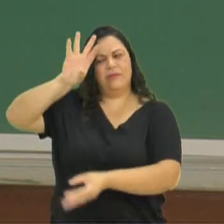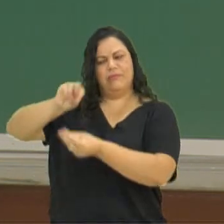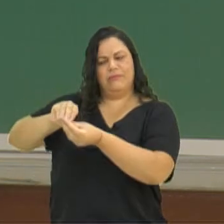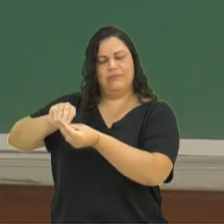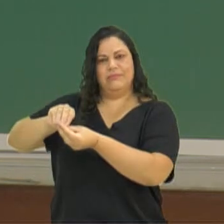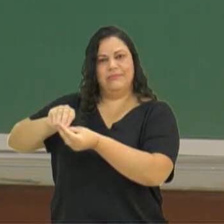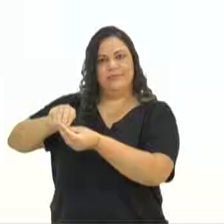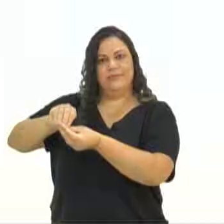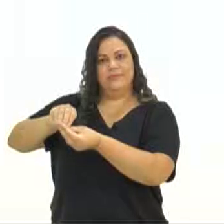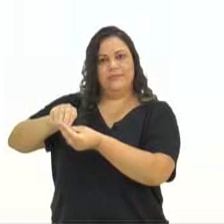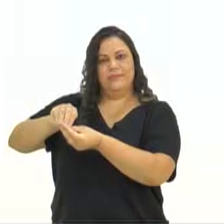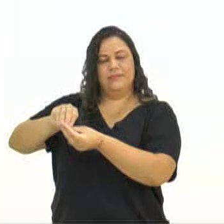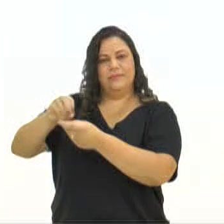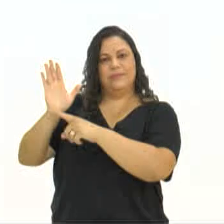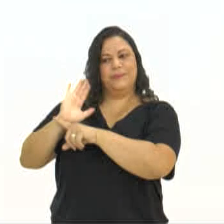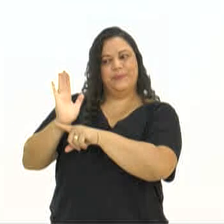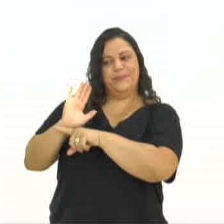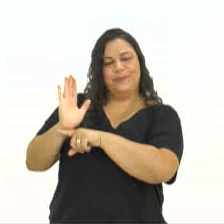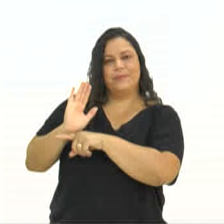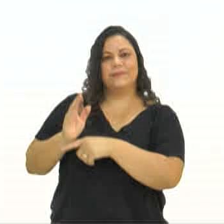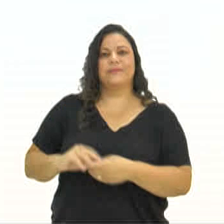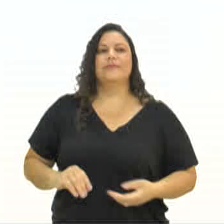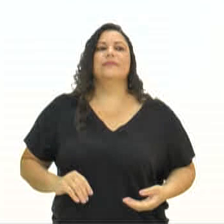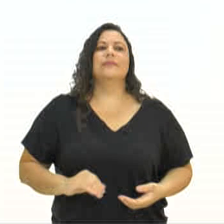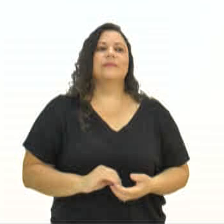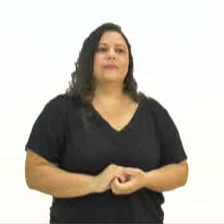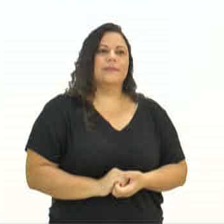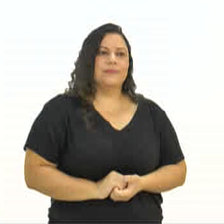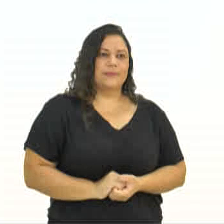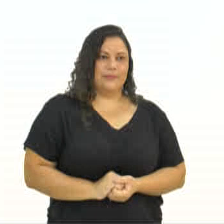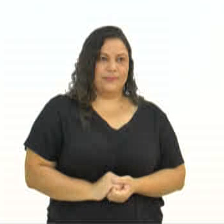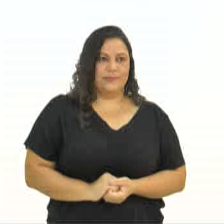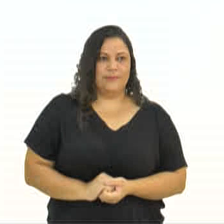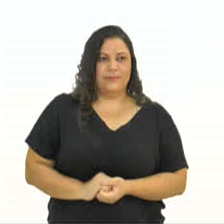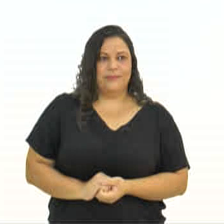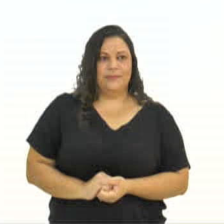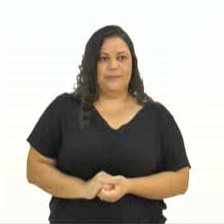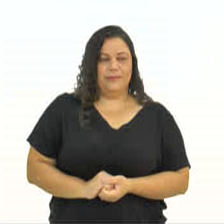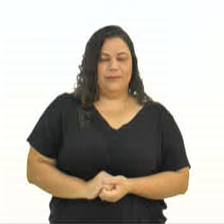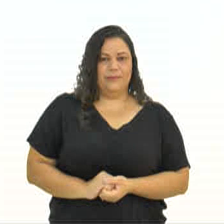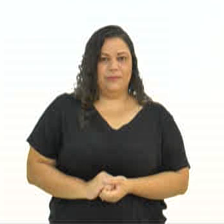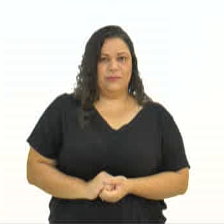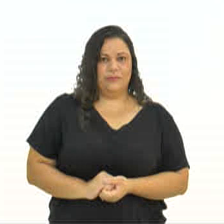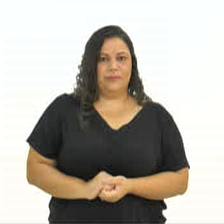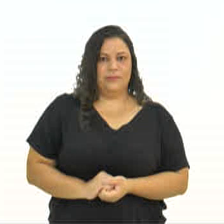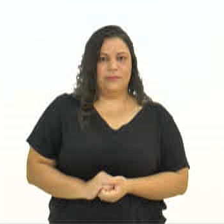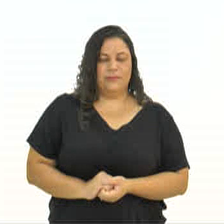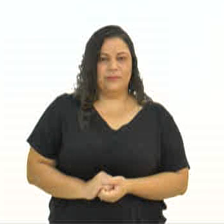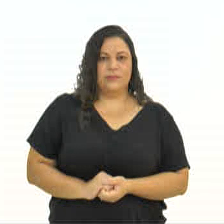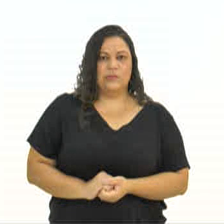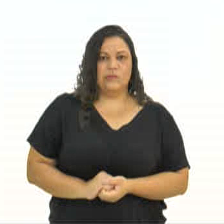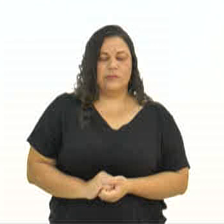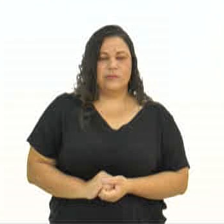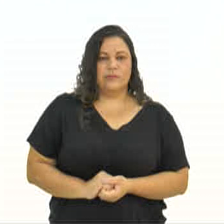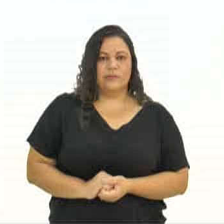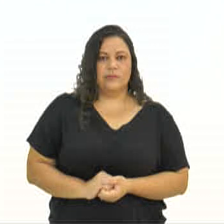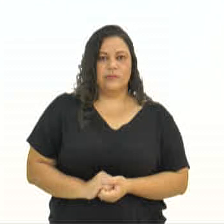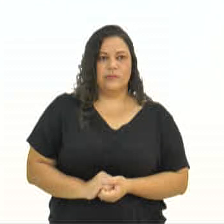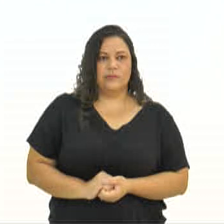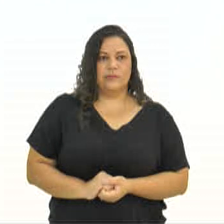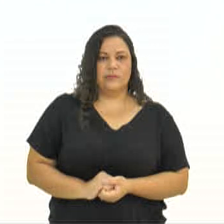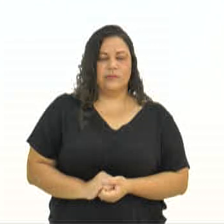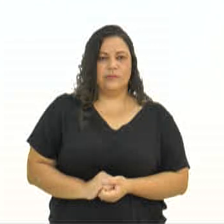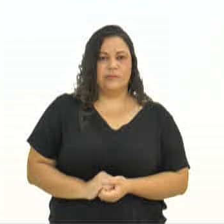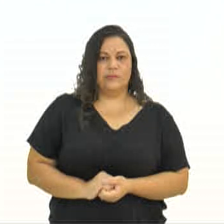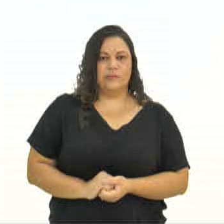essa película. Basada na novela de Marcos Sussaki, La Ladrona de Livros conta a história de Liesel Mamminger,